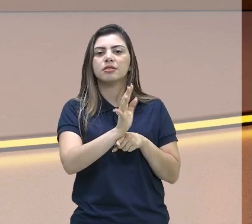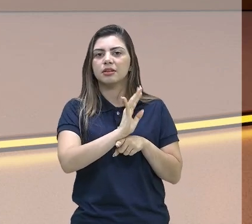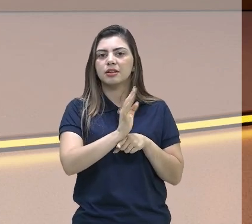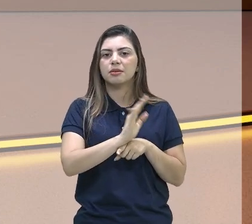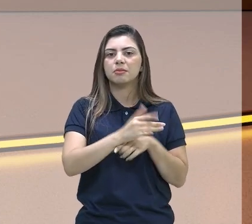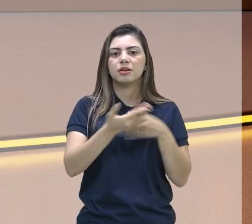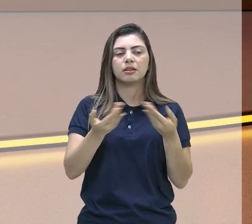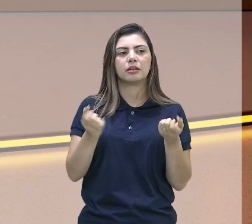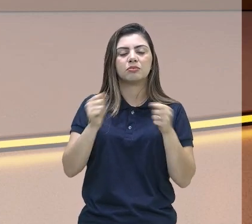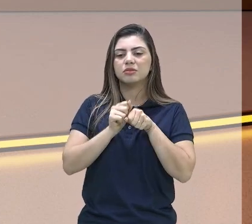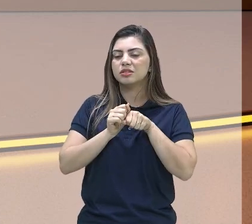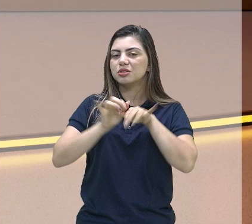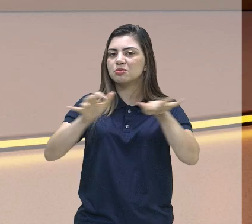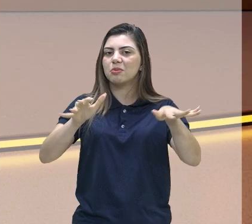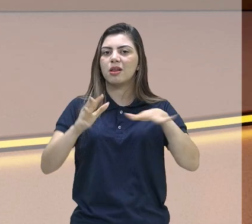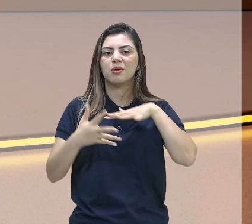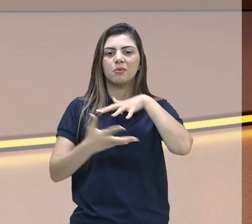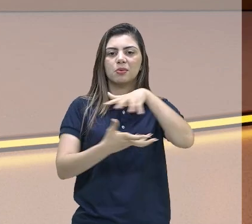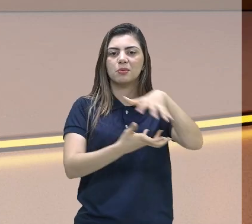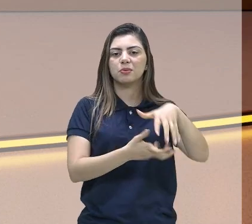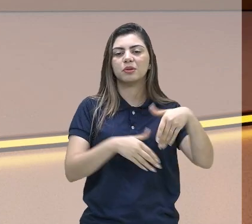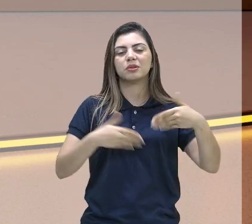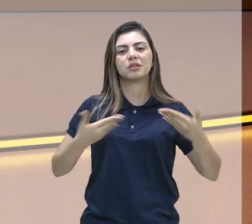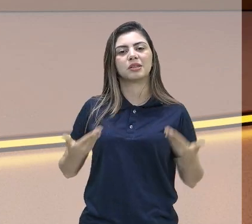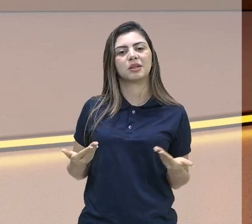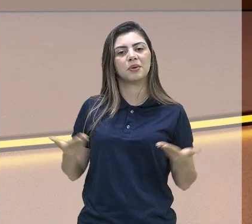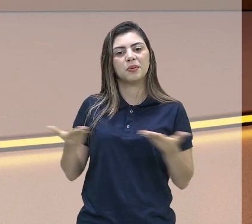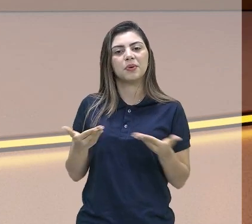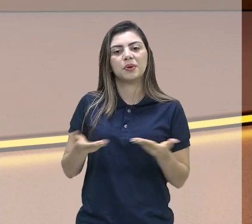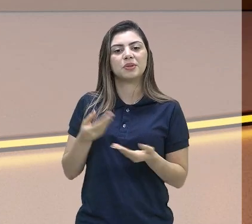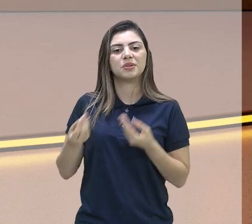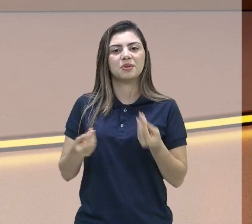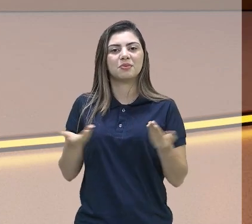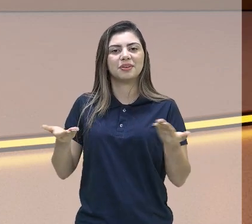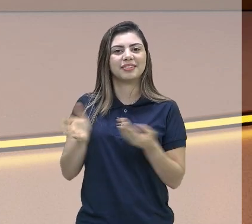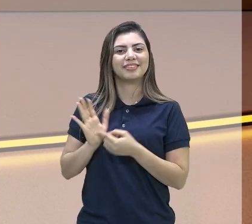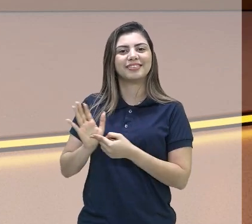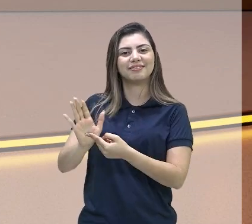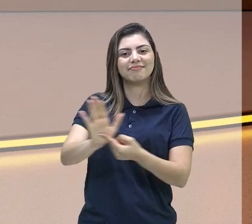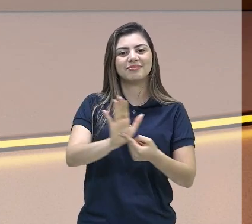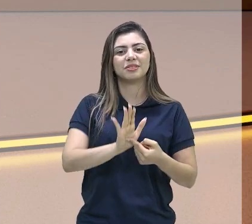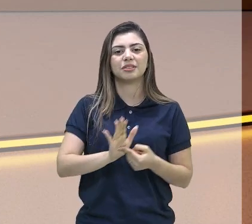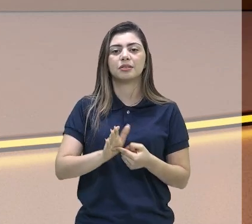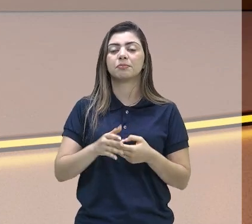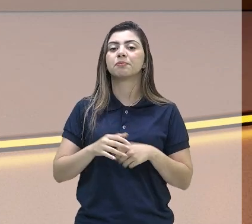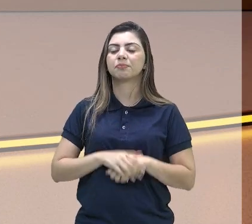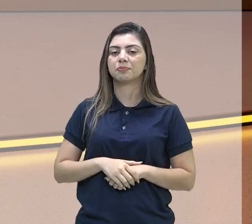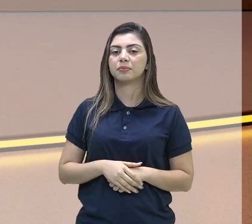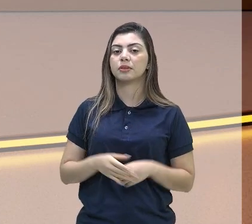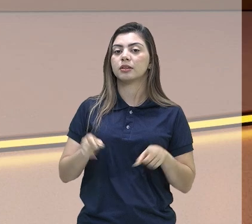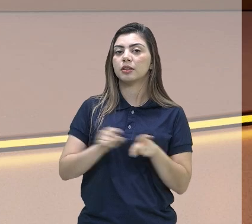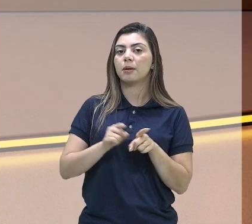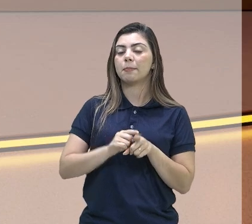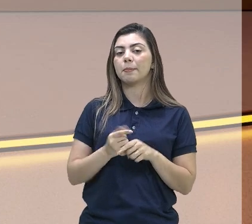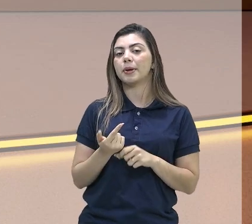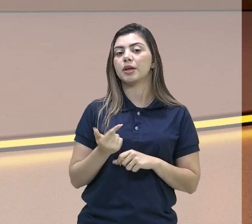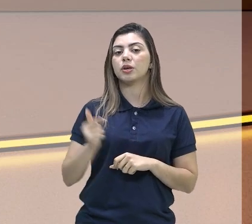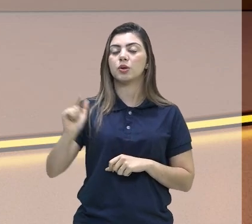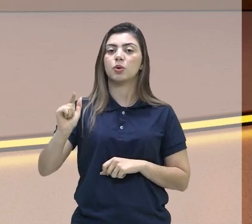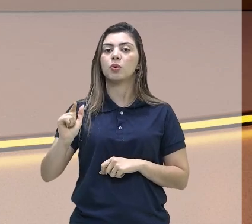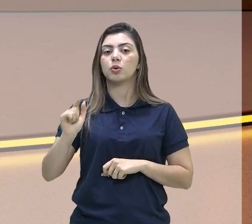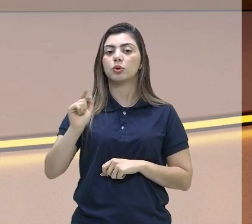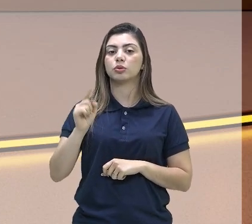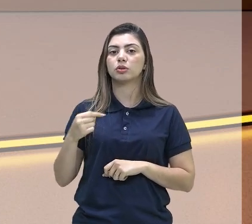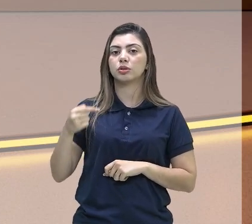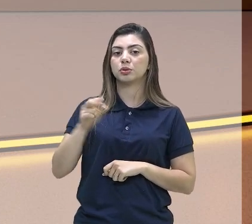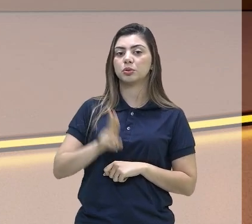o mundo todo e hoje está aqui para nós. Outro veículo também que é muito utilizado,